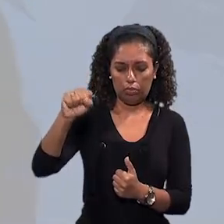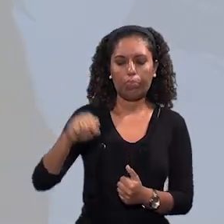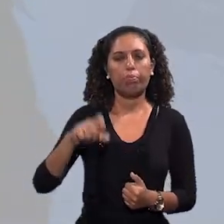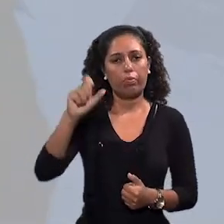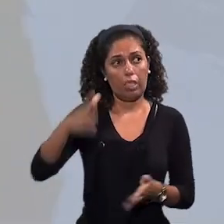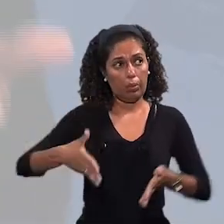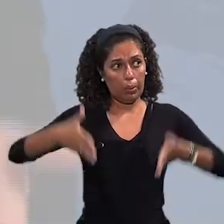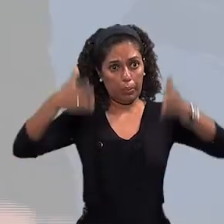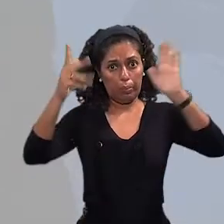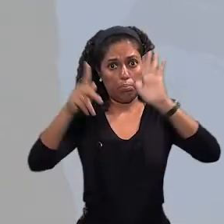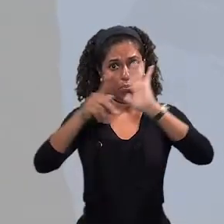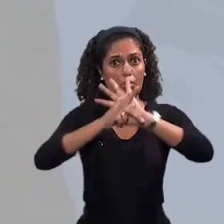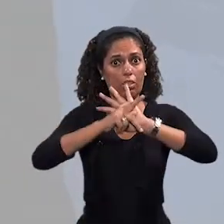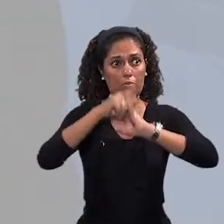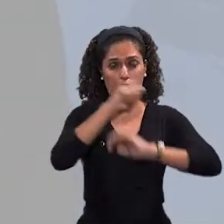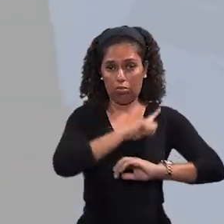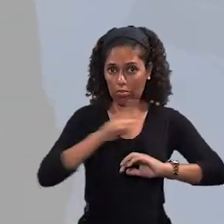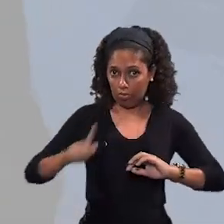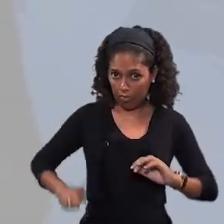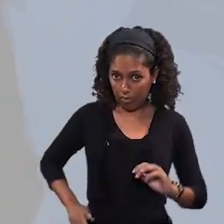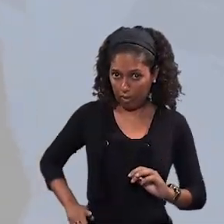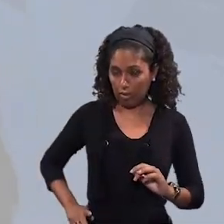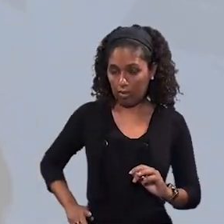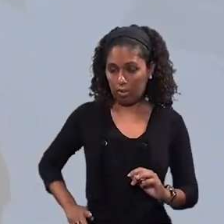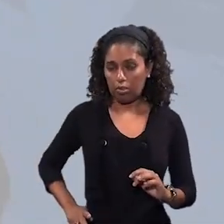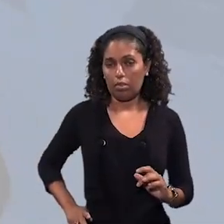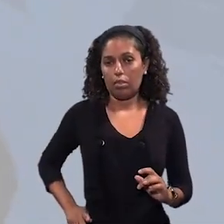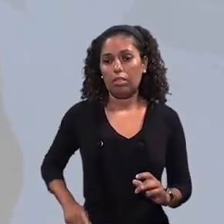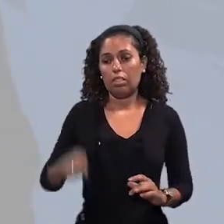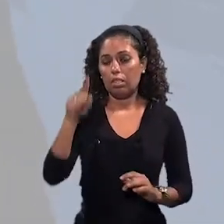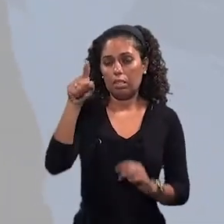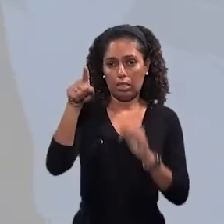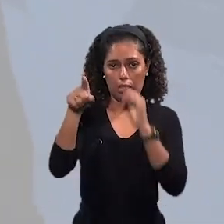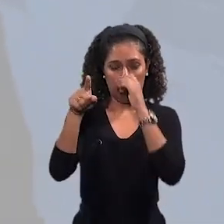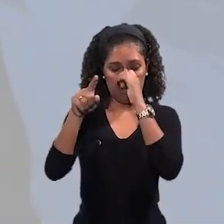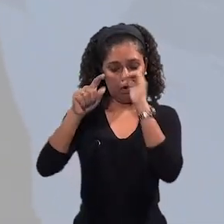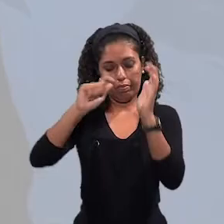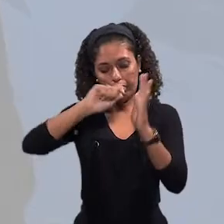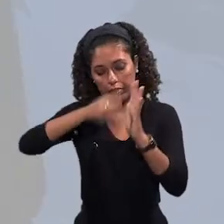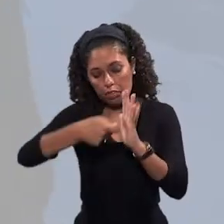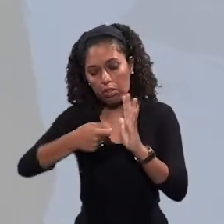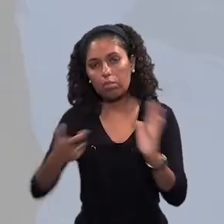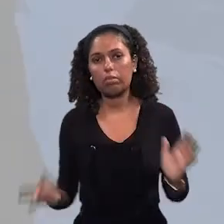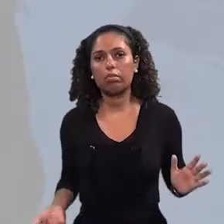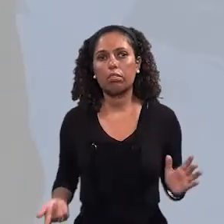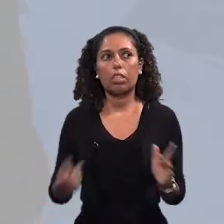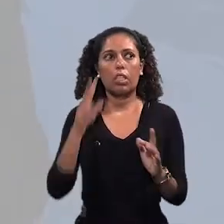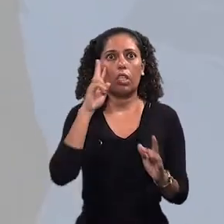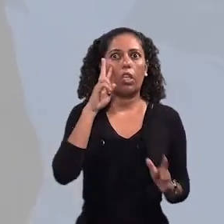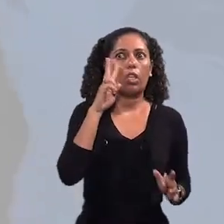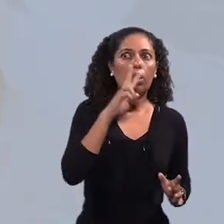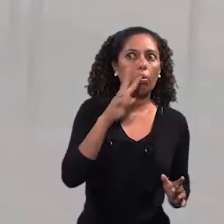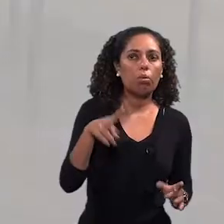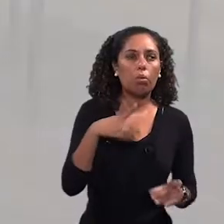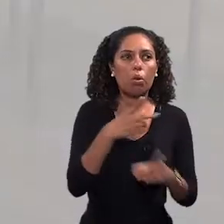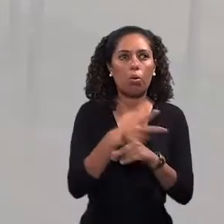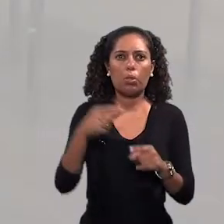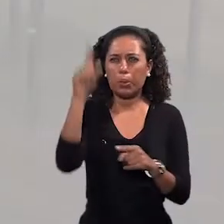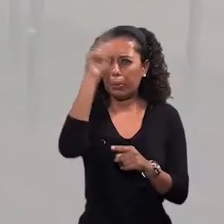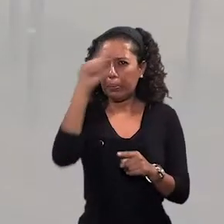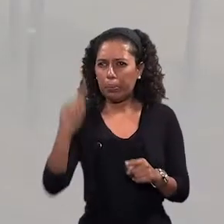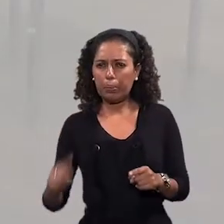está cedido ao Botafogo, mas é um prédio estadual. E ali foi interditado. Rachaduras, isso